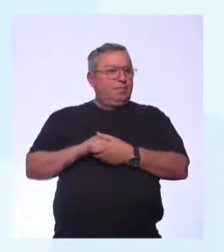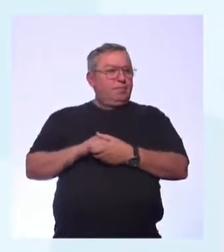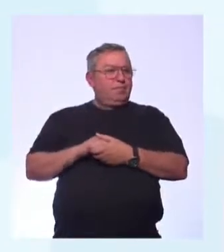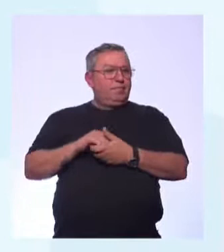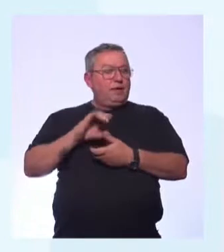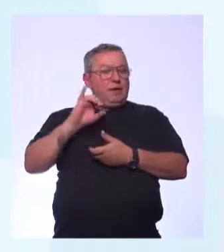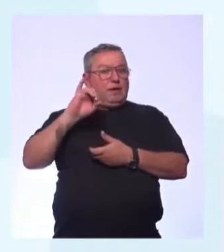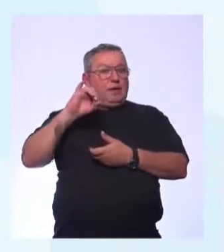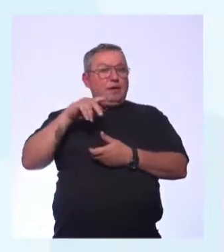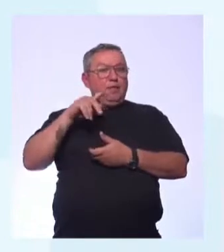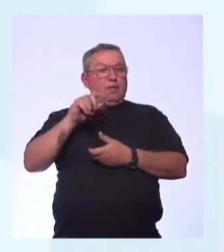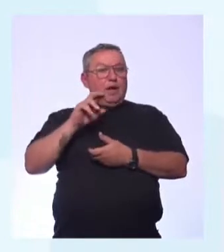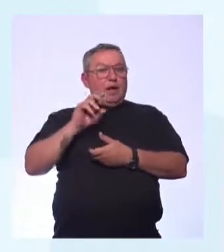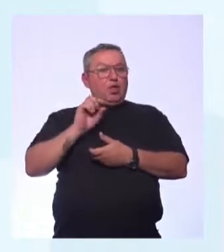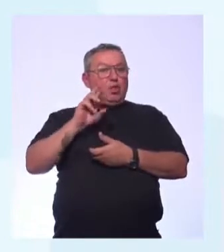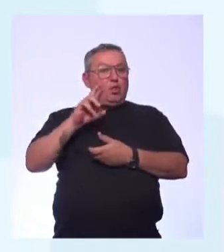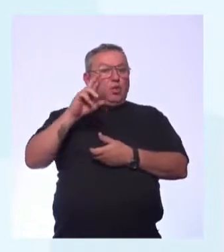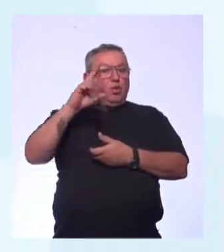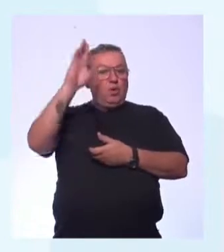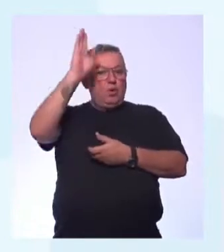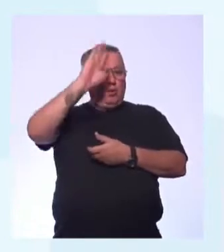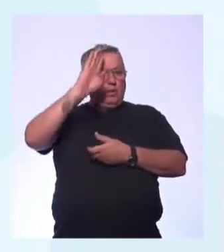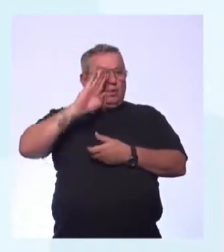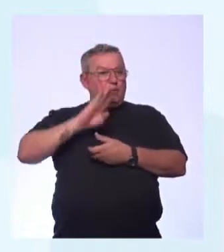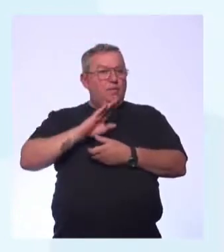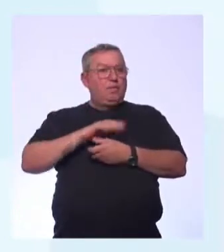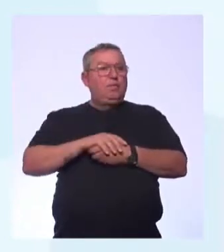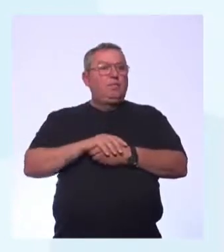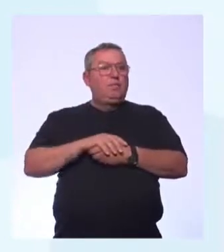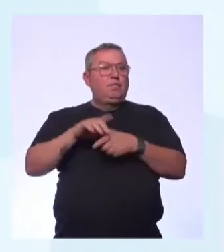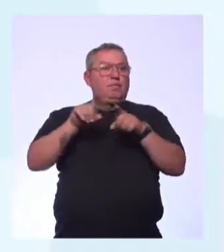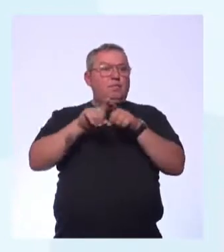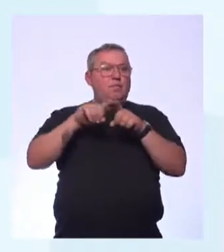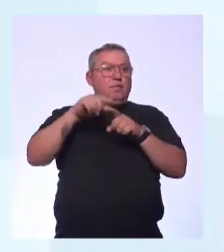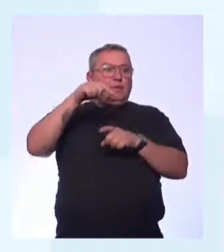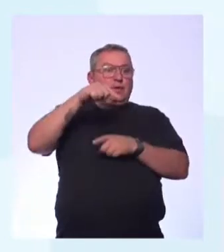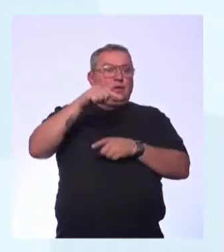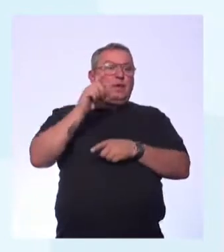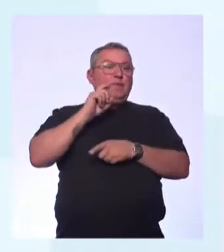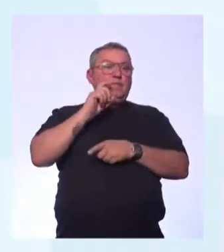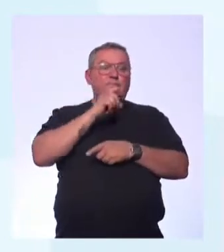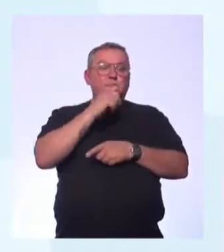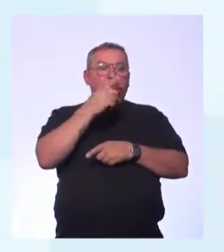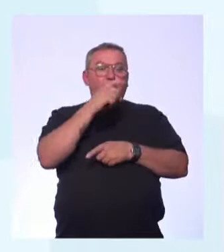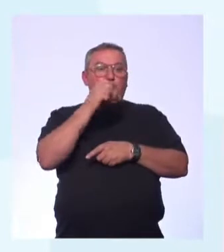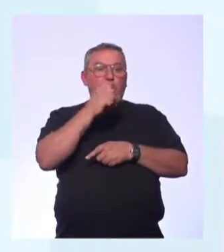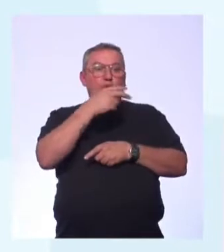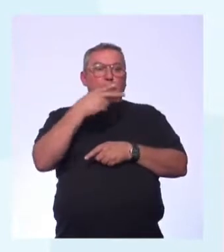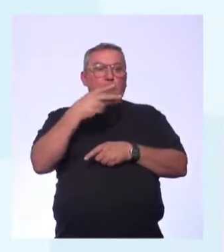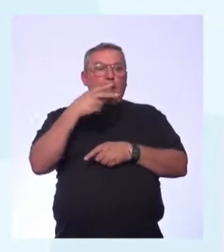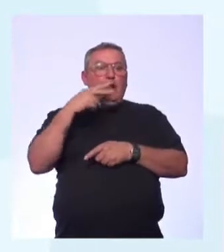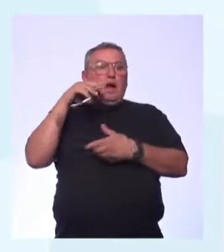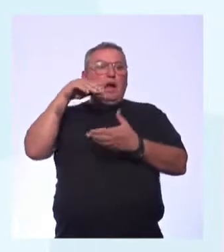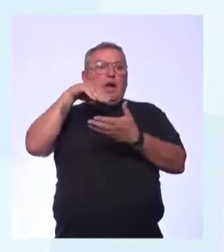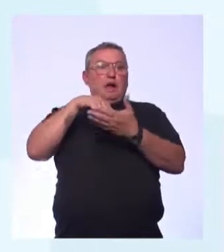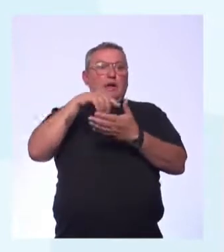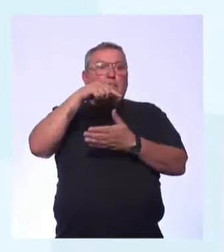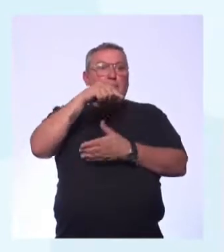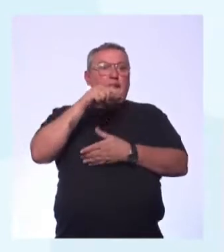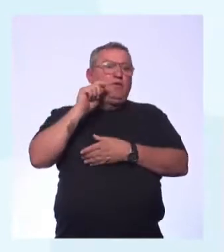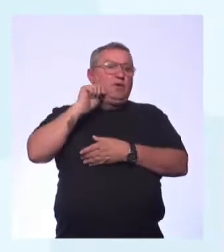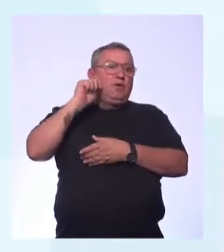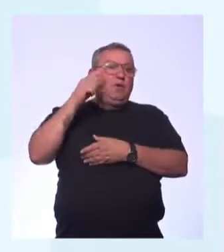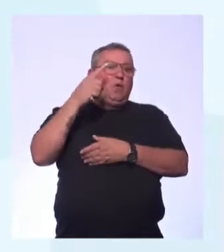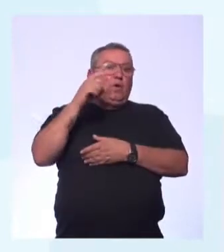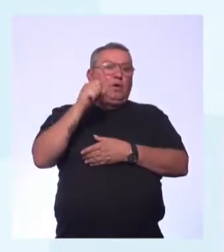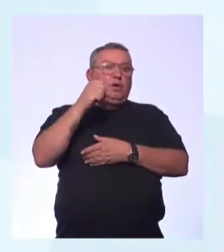ele vai ser proclamado imperador do Brasil no período de 7 de setembro de 1822 a 7 de abril